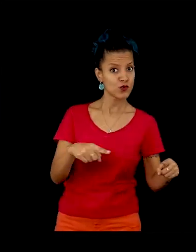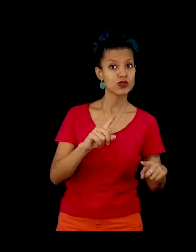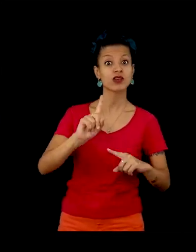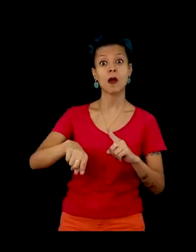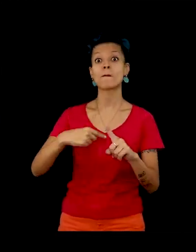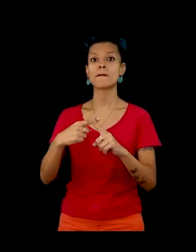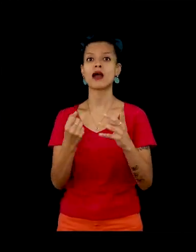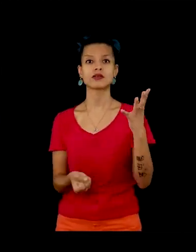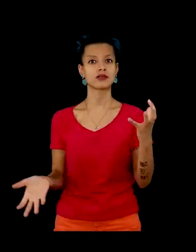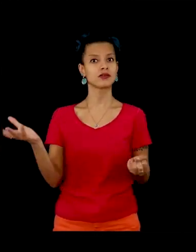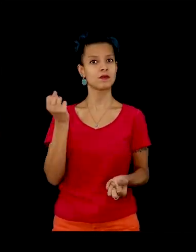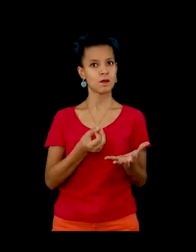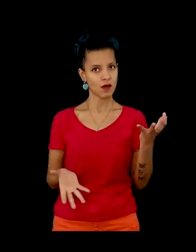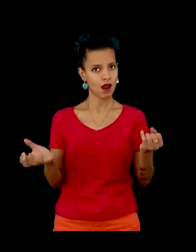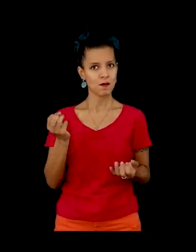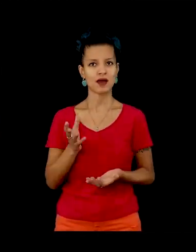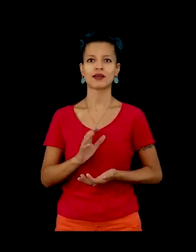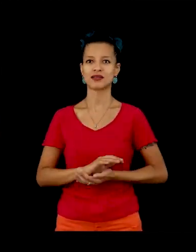malabarismo.